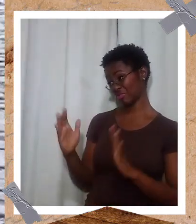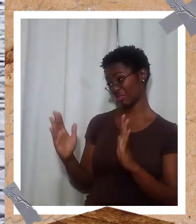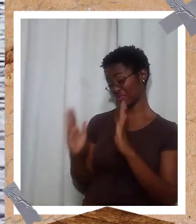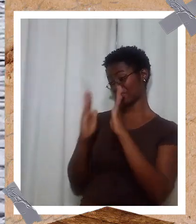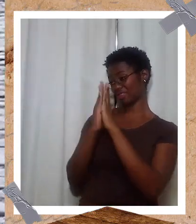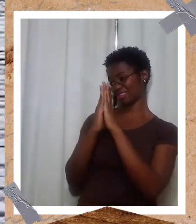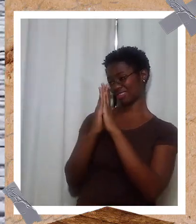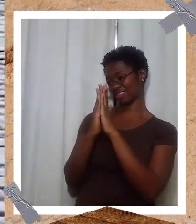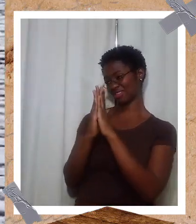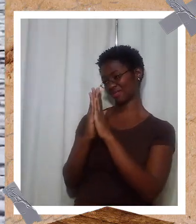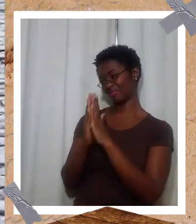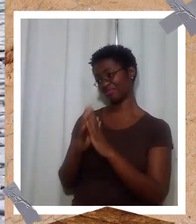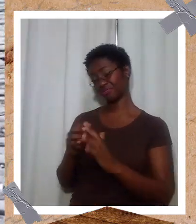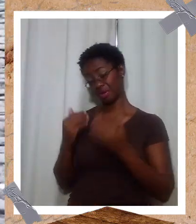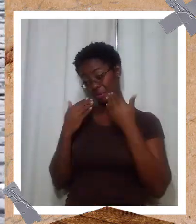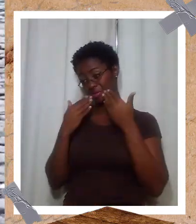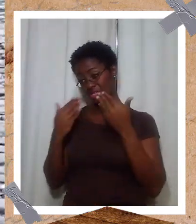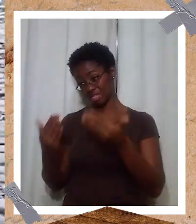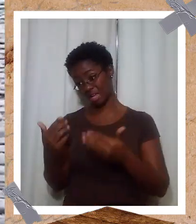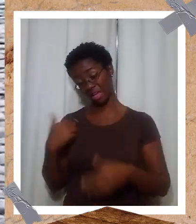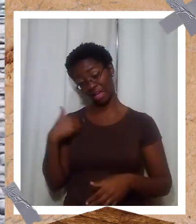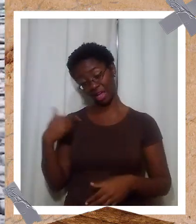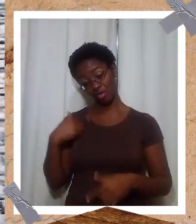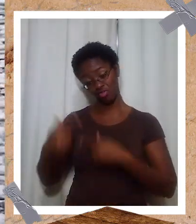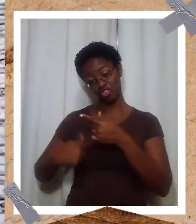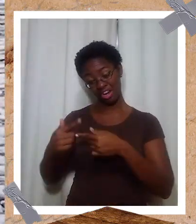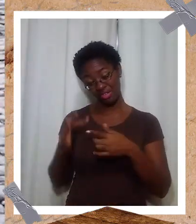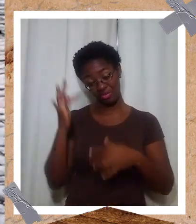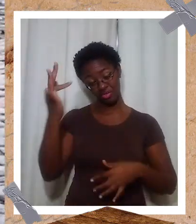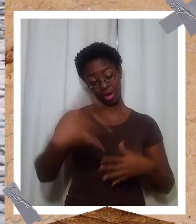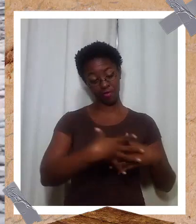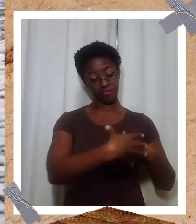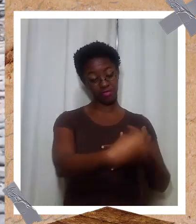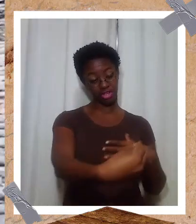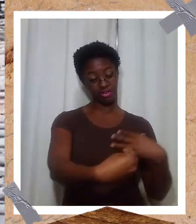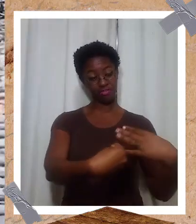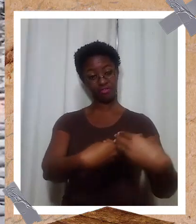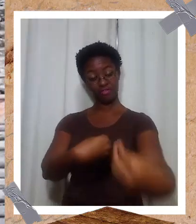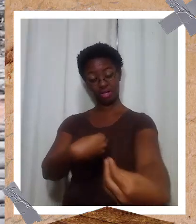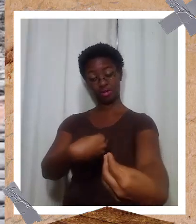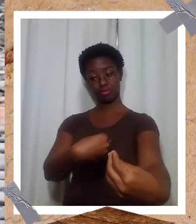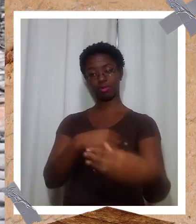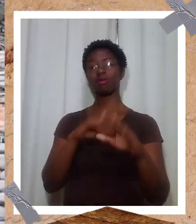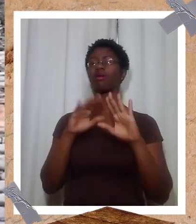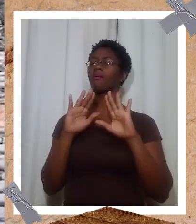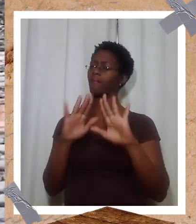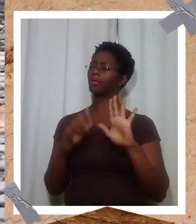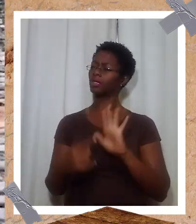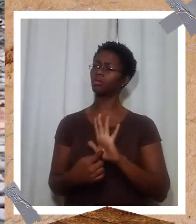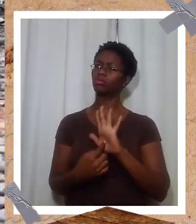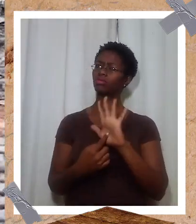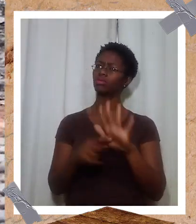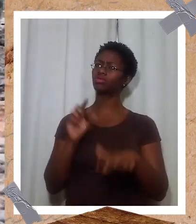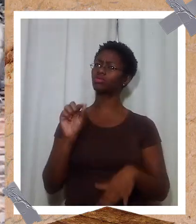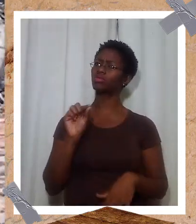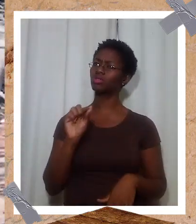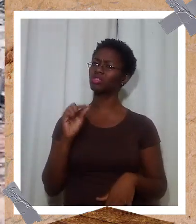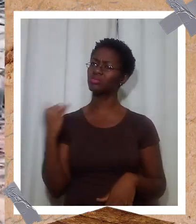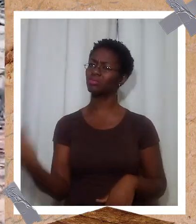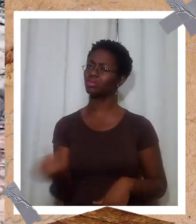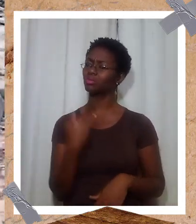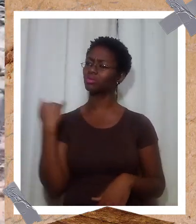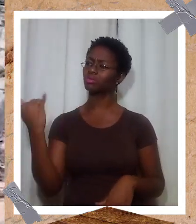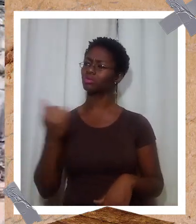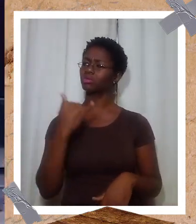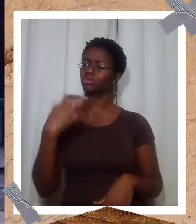diria que sou da geração dos filhos de teus filhos. Também diria que foi pontual em minha vida a sensação que dominou teu corpo, que